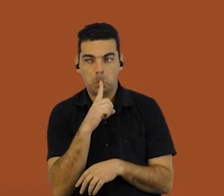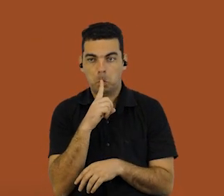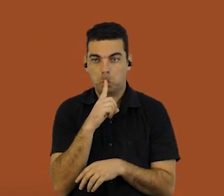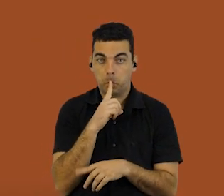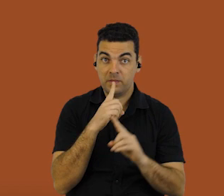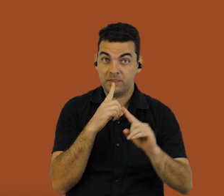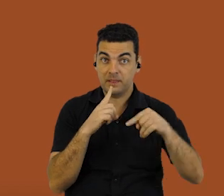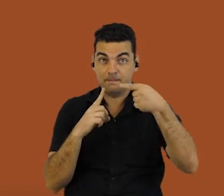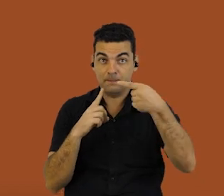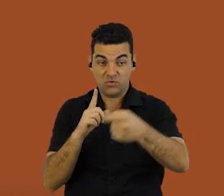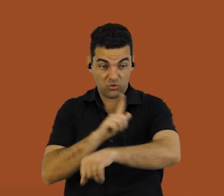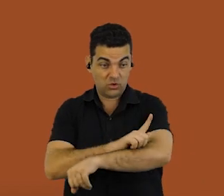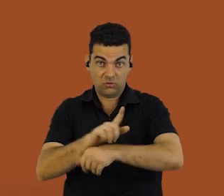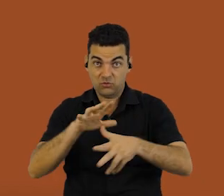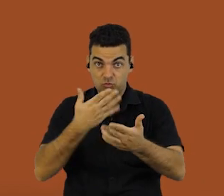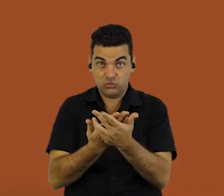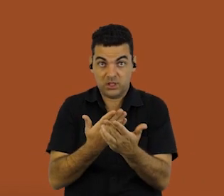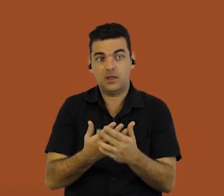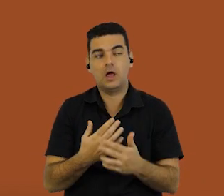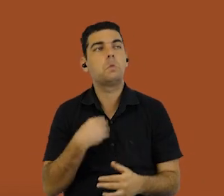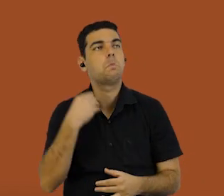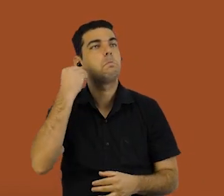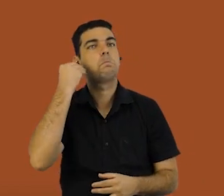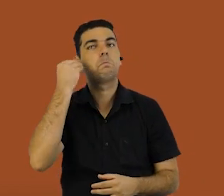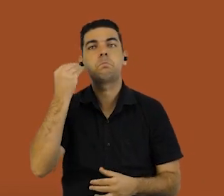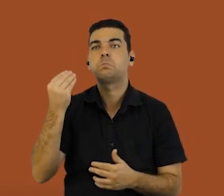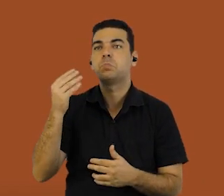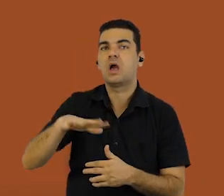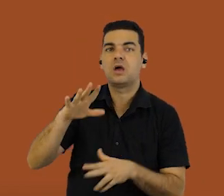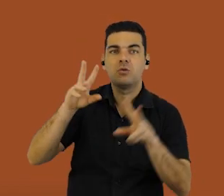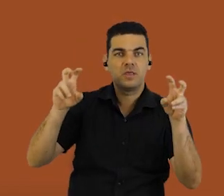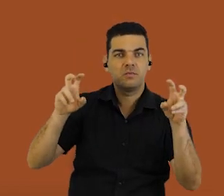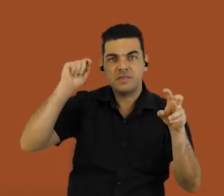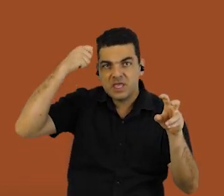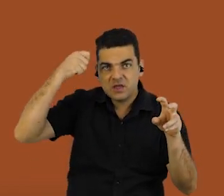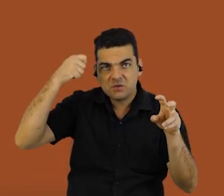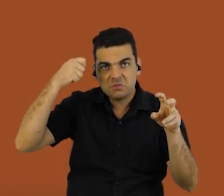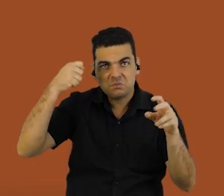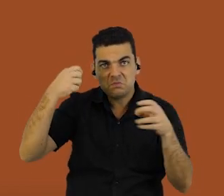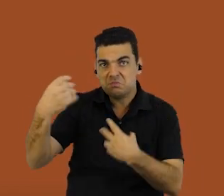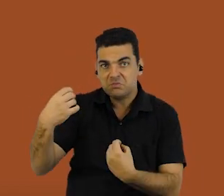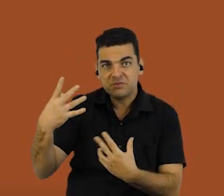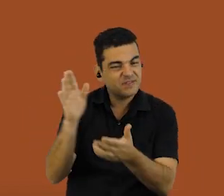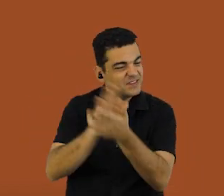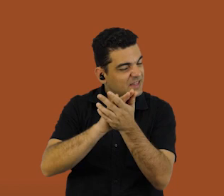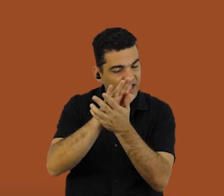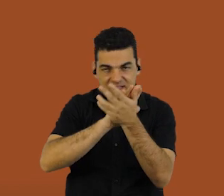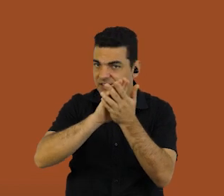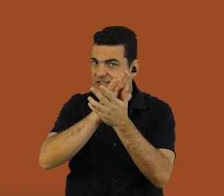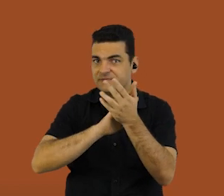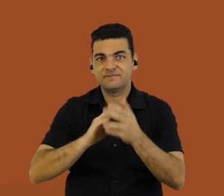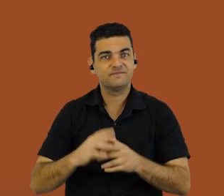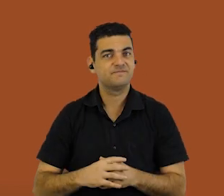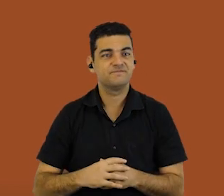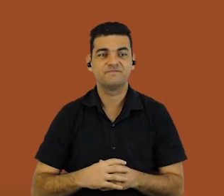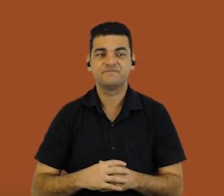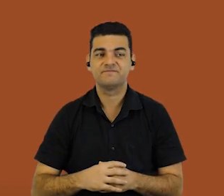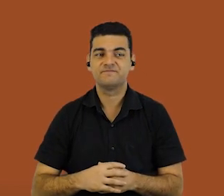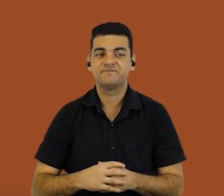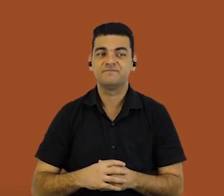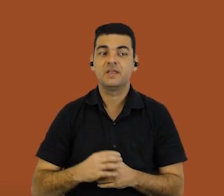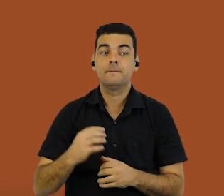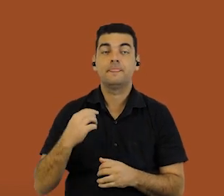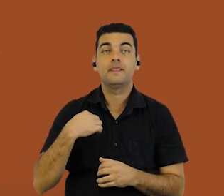Na minha graduação, eu não tive experiência nenhuma, com essa pauta. Essa pauta, ela